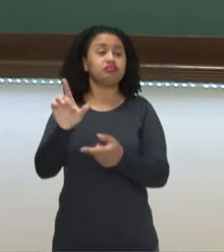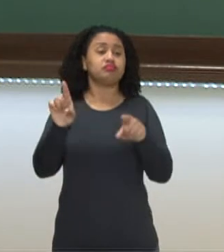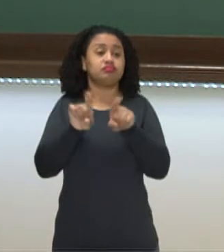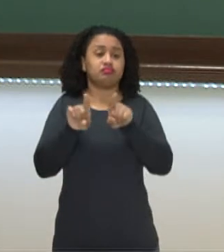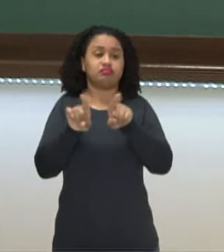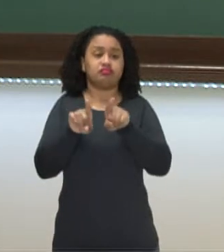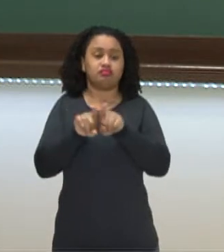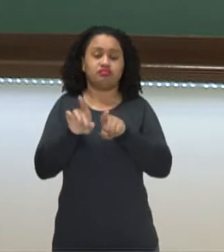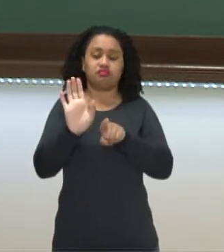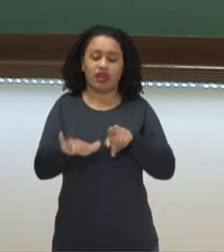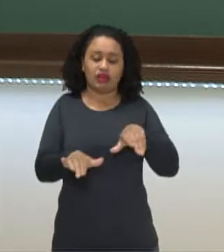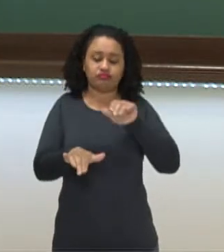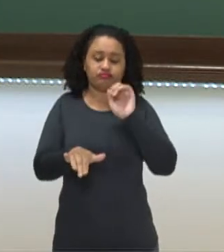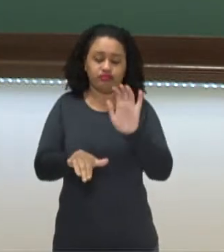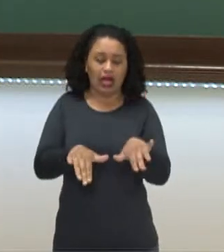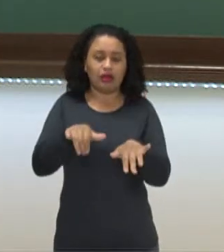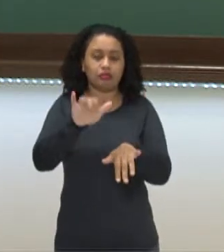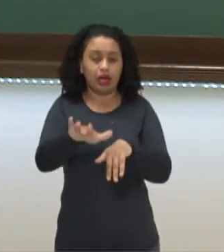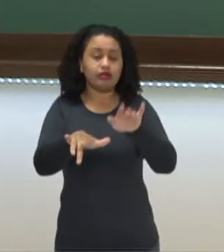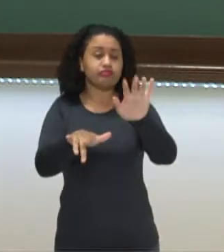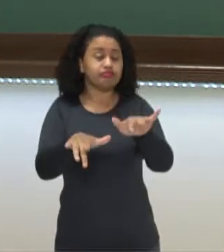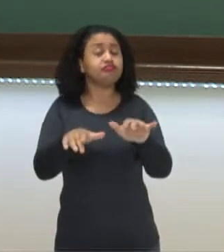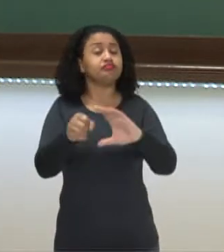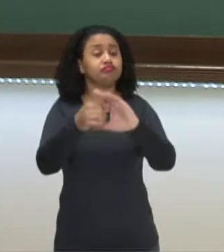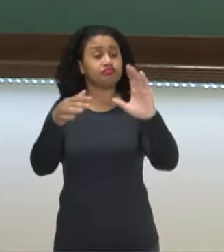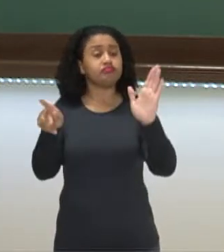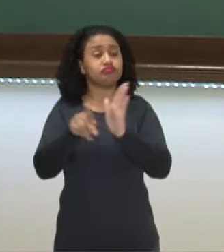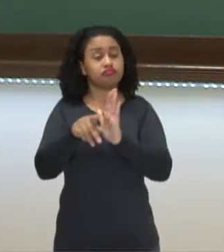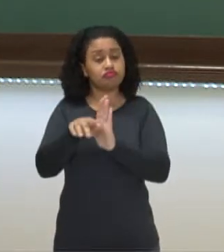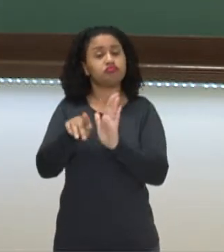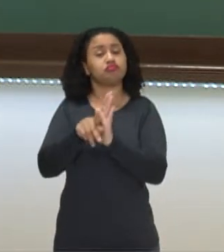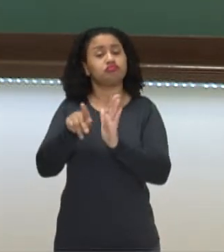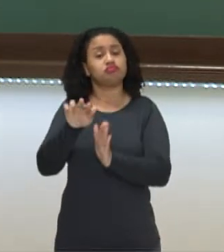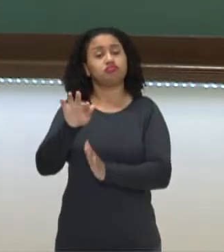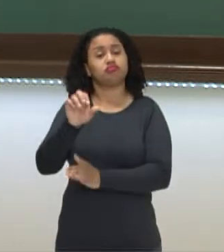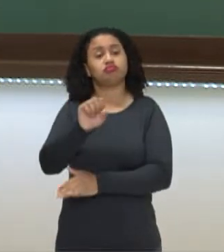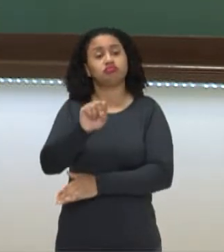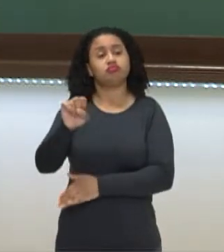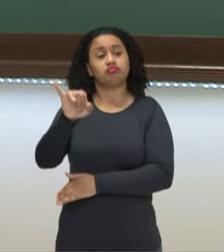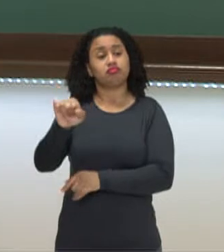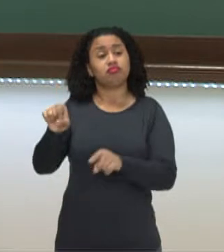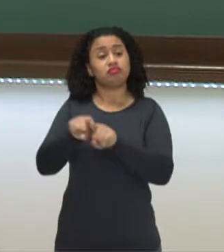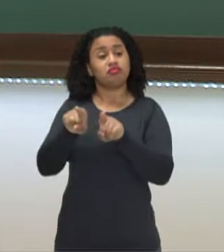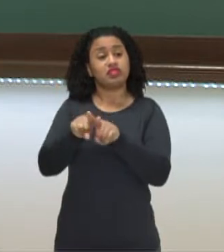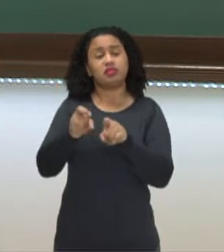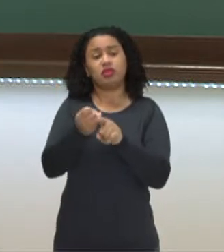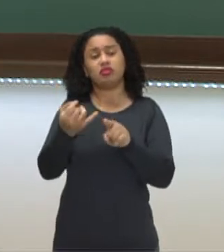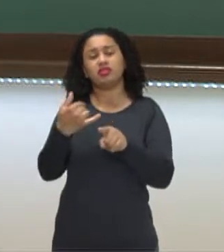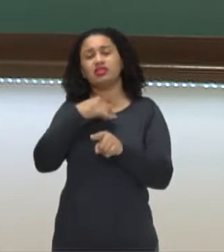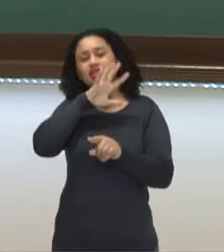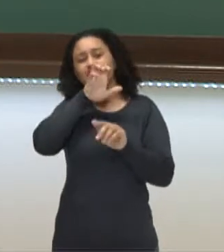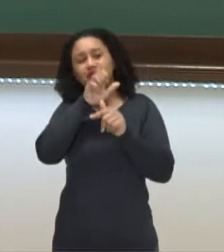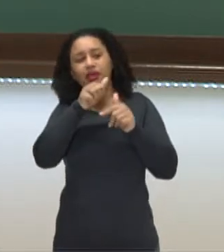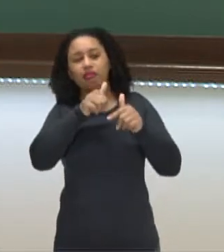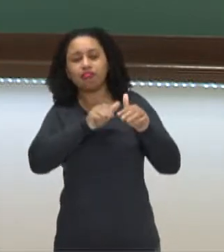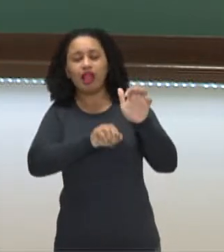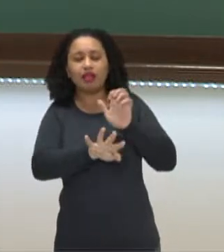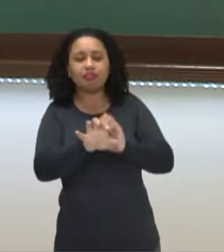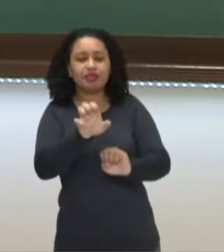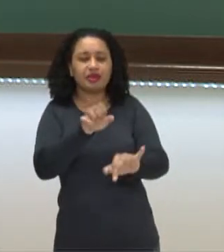E pegadas também são registros fósseis, até mesmo excrementos de alguns animais que